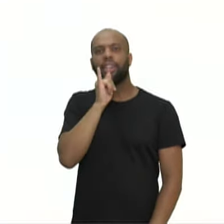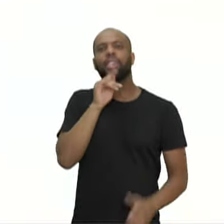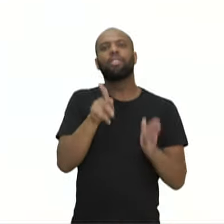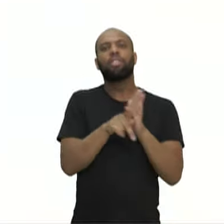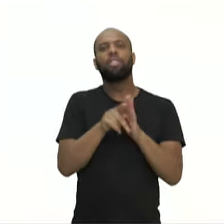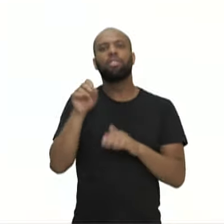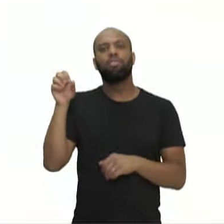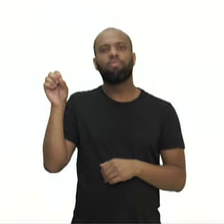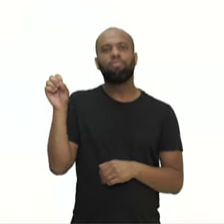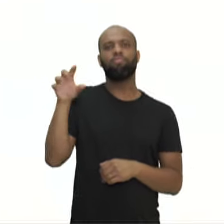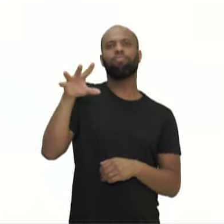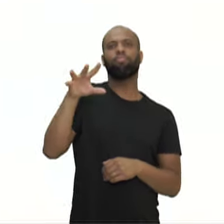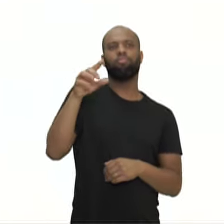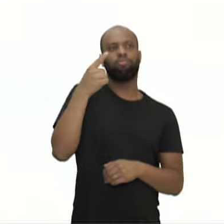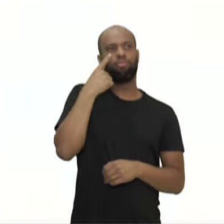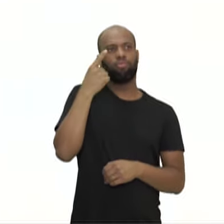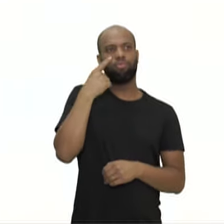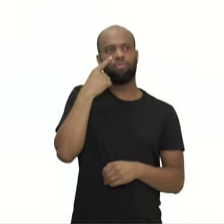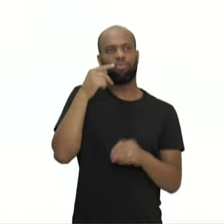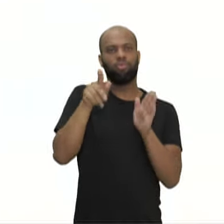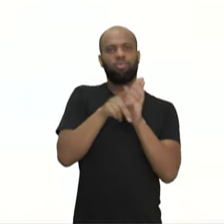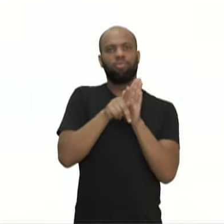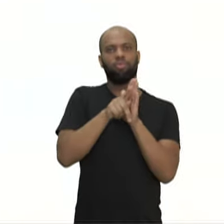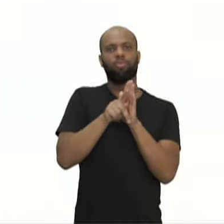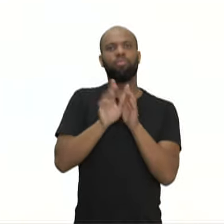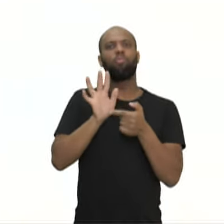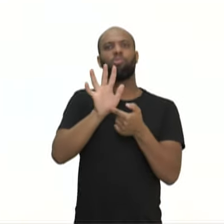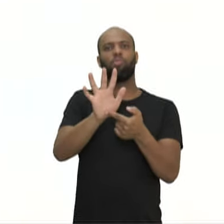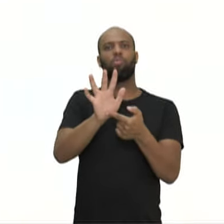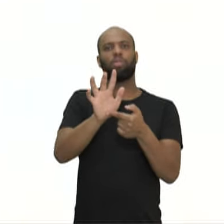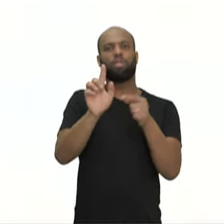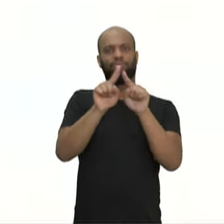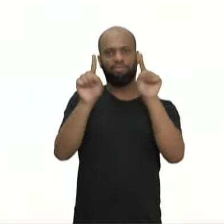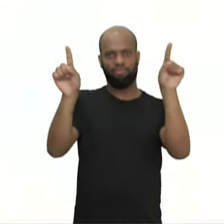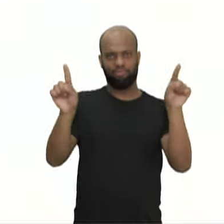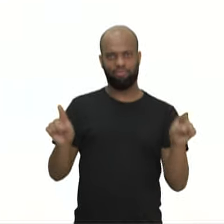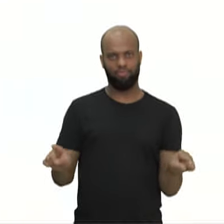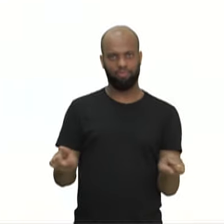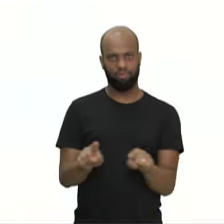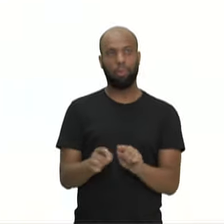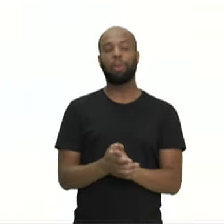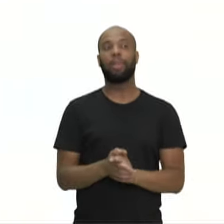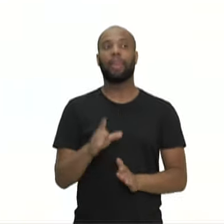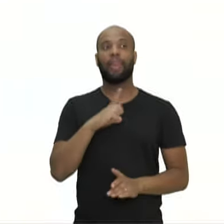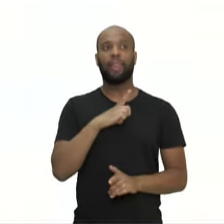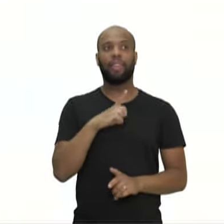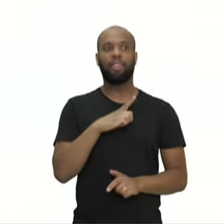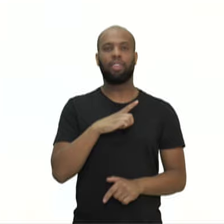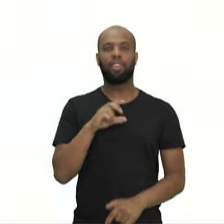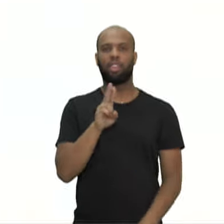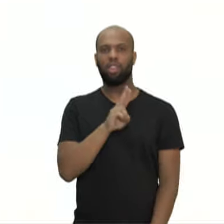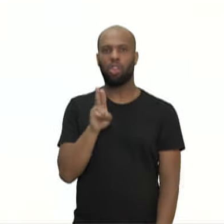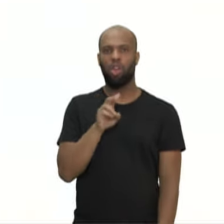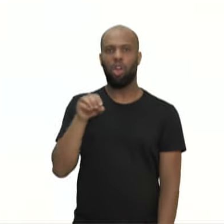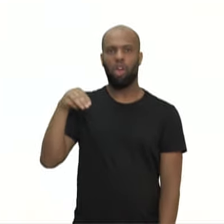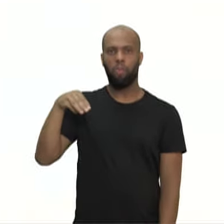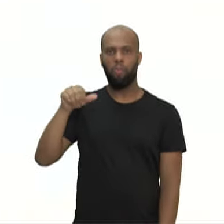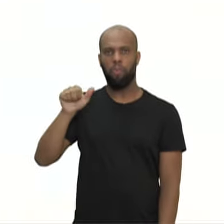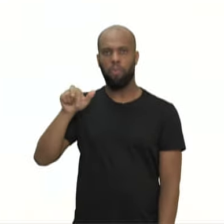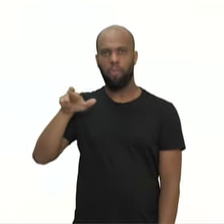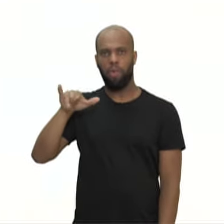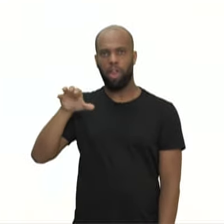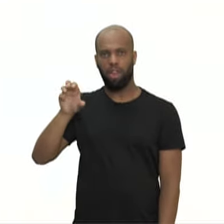Olha o recorte que fez ali na cena, tá? Aqui nós temos o Márcio Bossi, né,